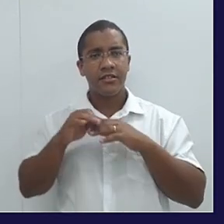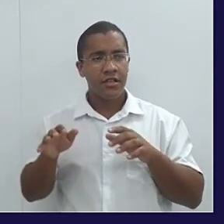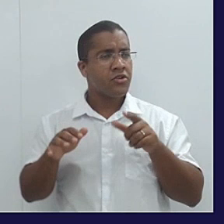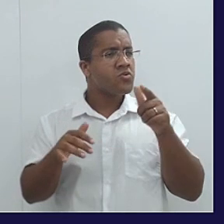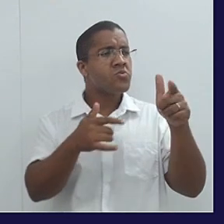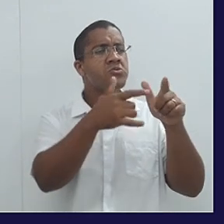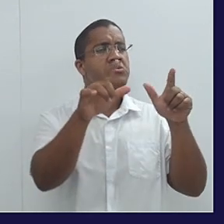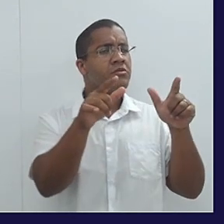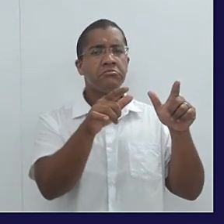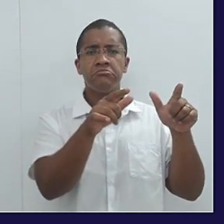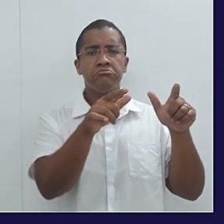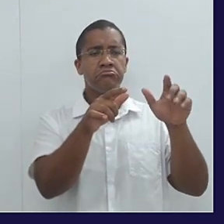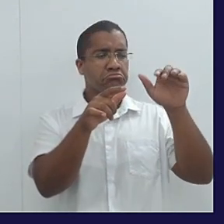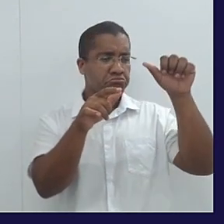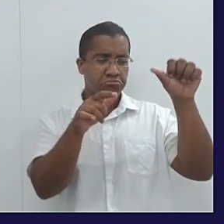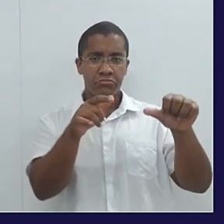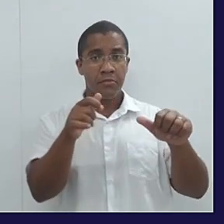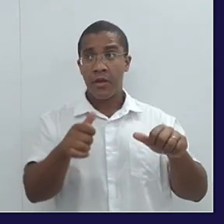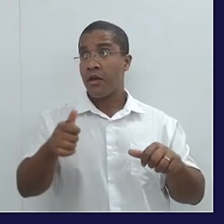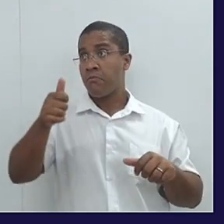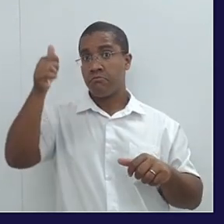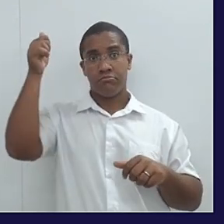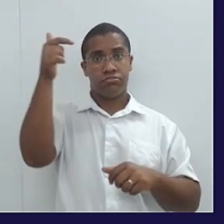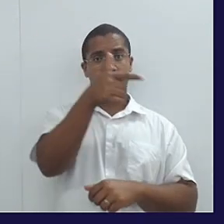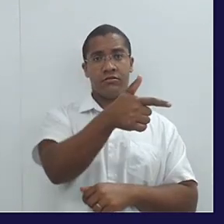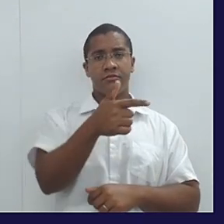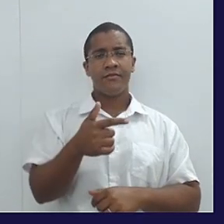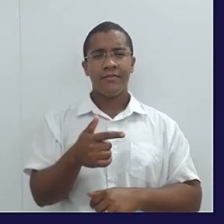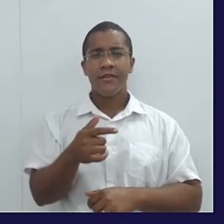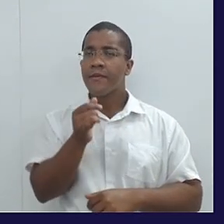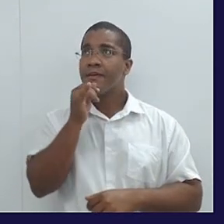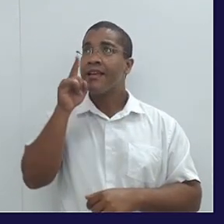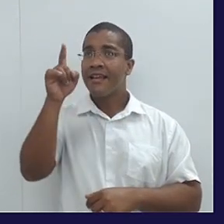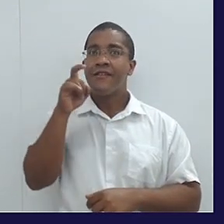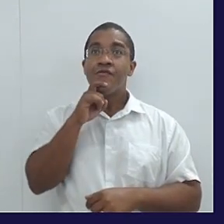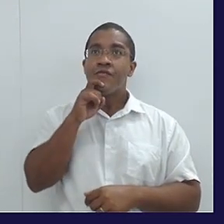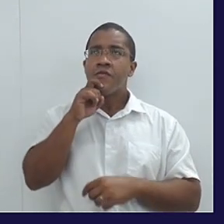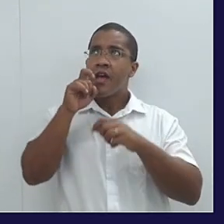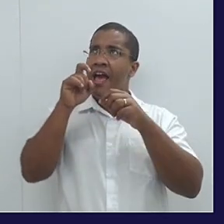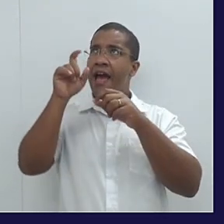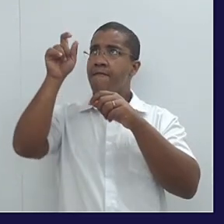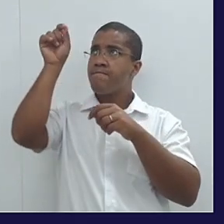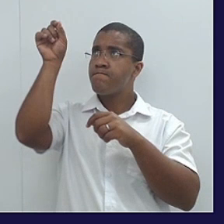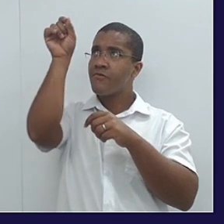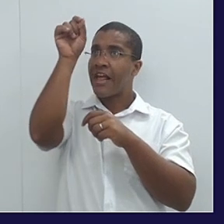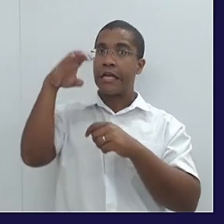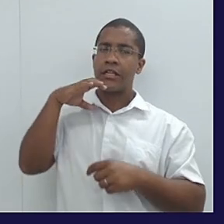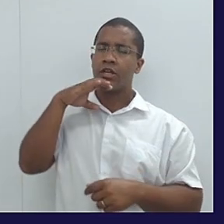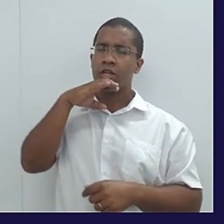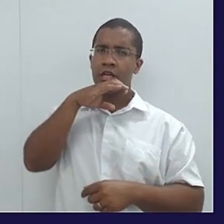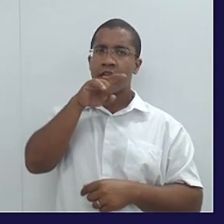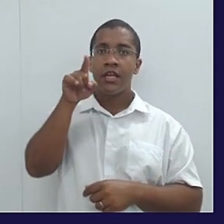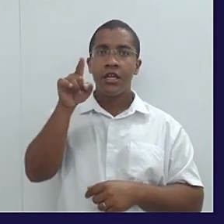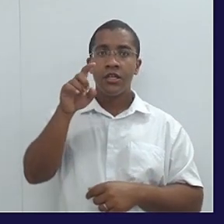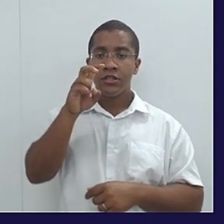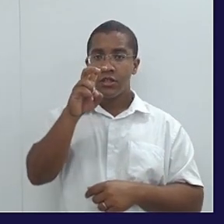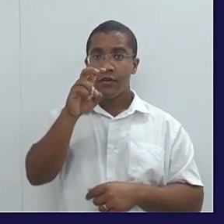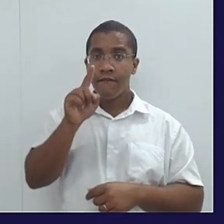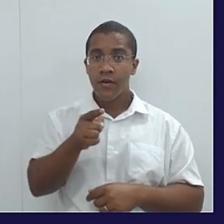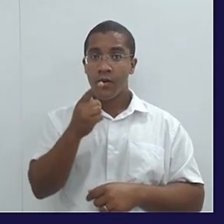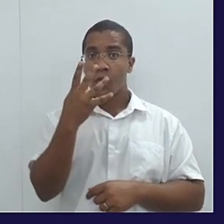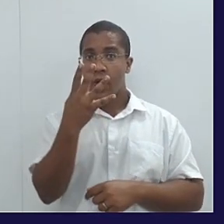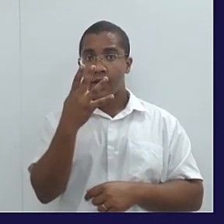outros aparelhos domésticos. Na posição aí do inverno, o chuveiro ele costuma ter